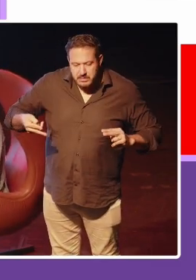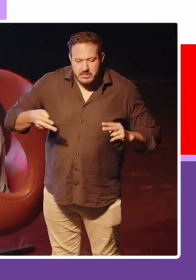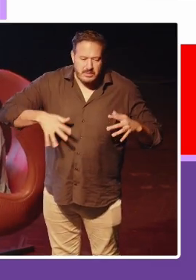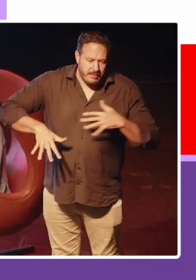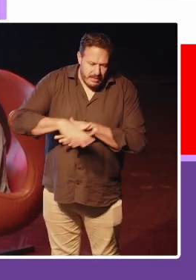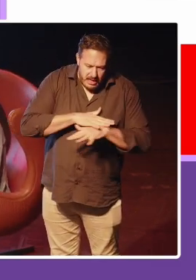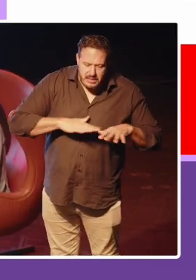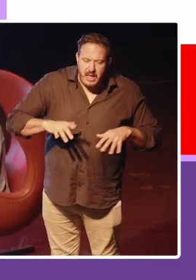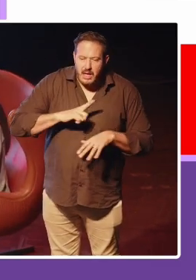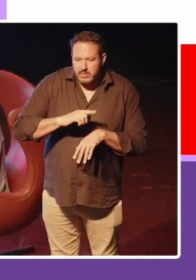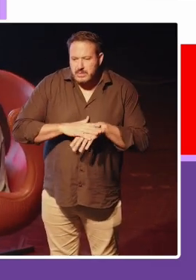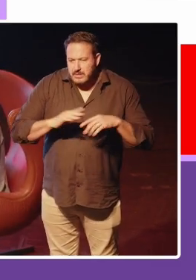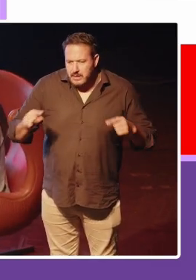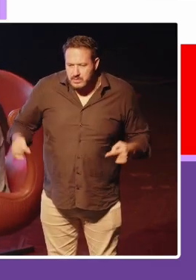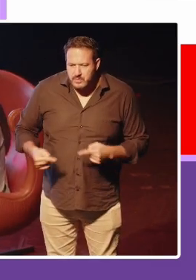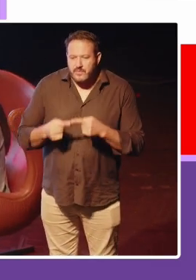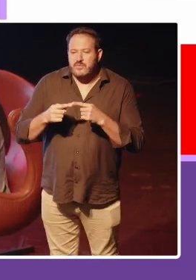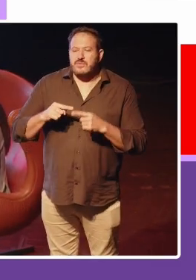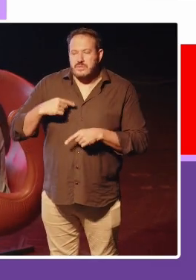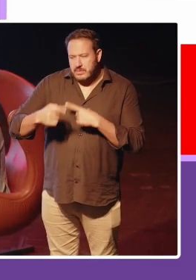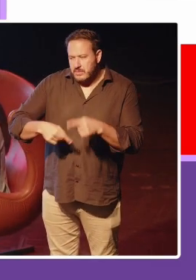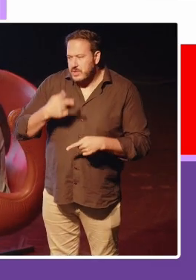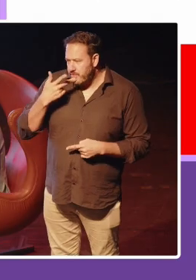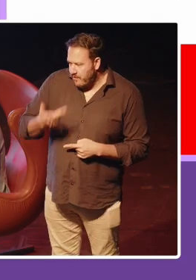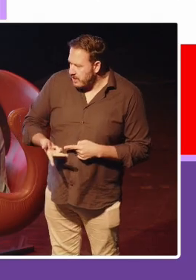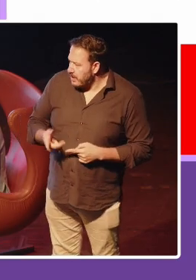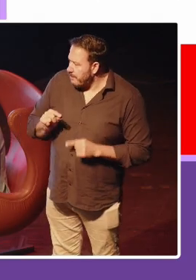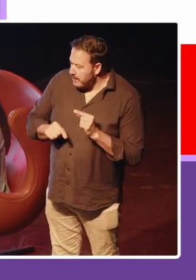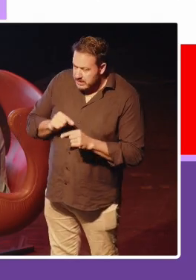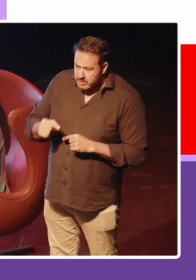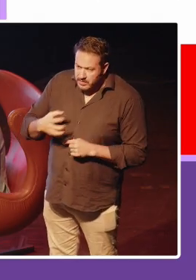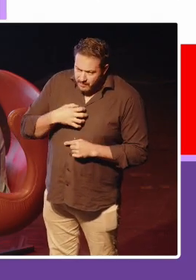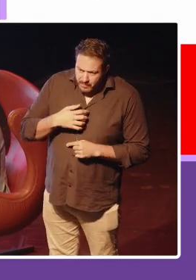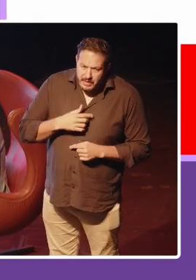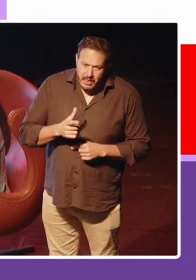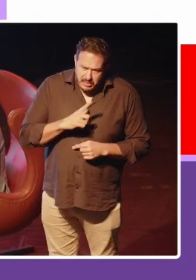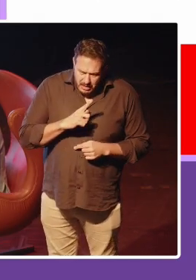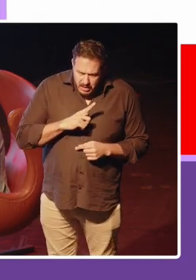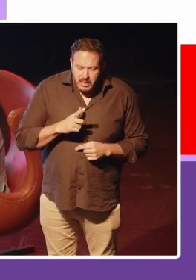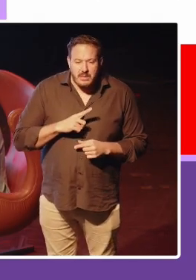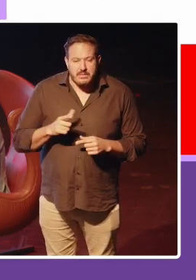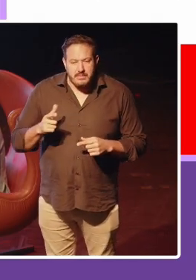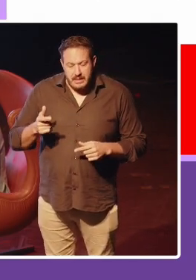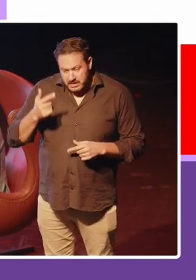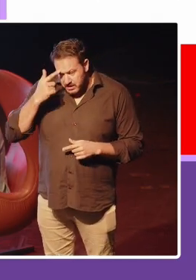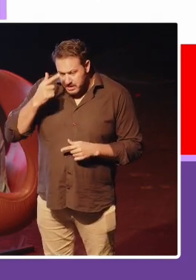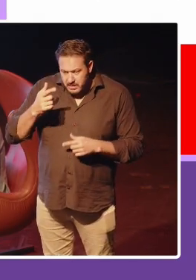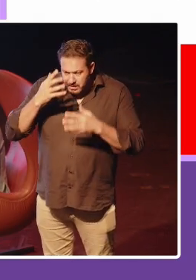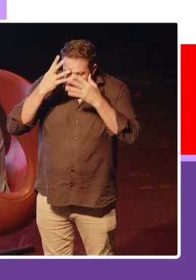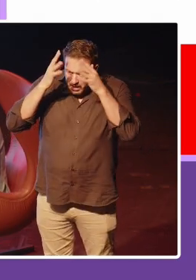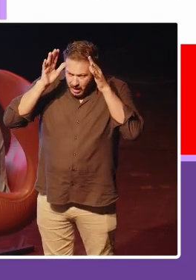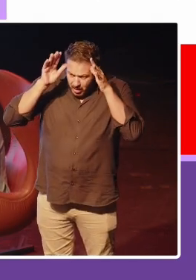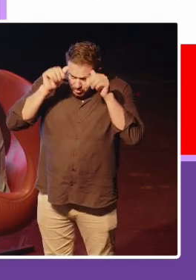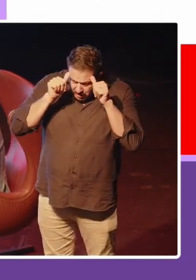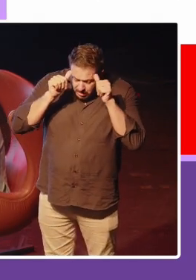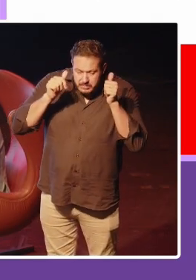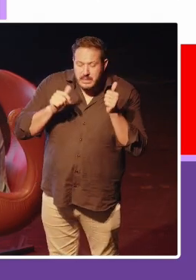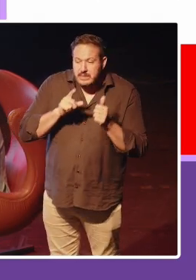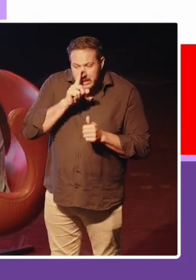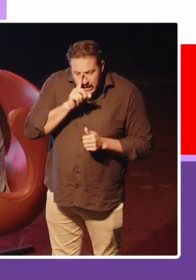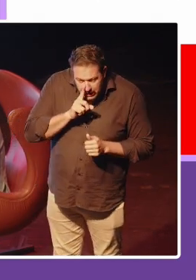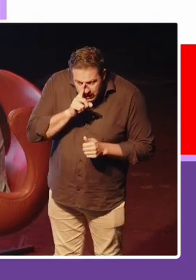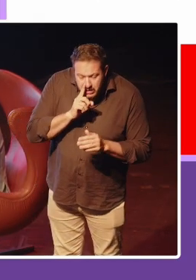ambiental, que tem mais a ver com o slide seguinte que eu vou falar. De qualquer maneira, existe, para a doença de Alzheimer, especificamente de início tardio,